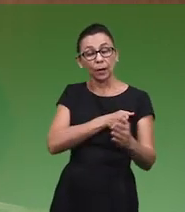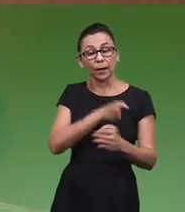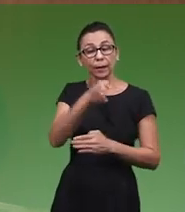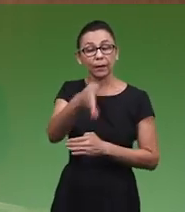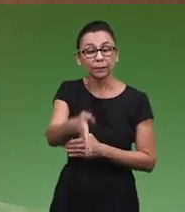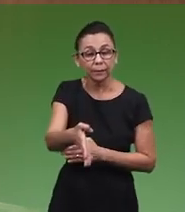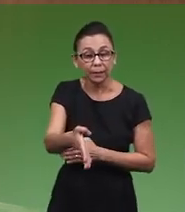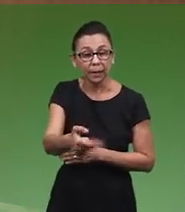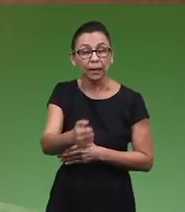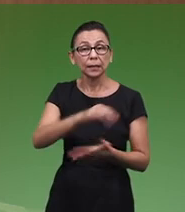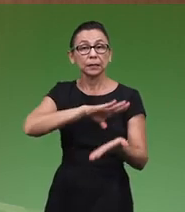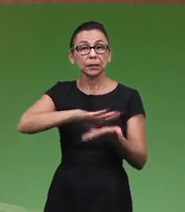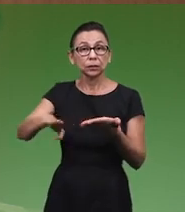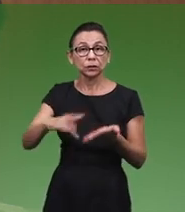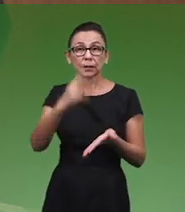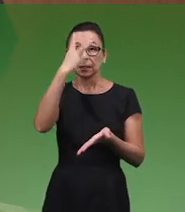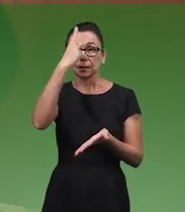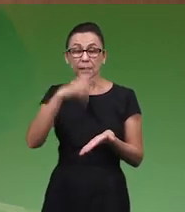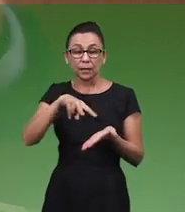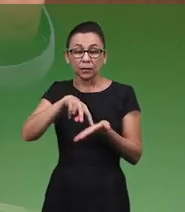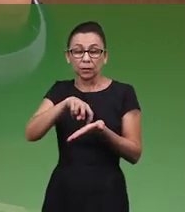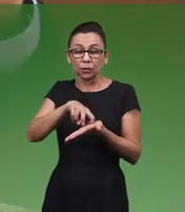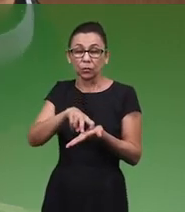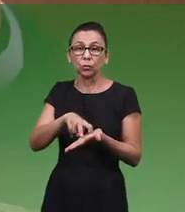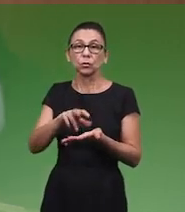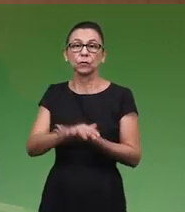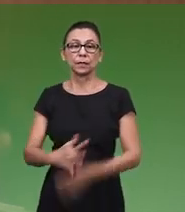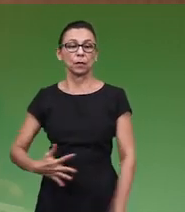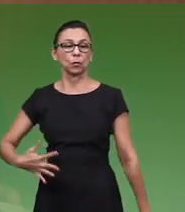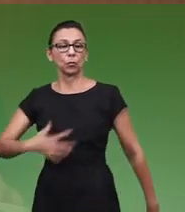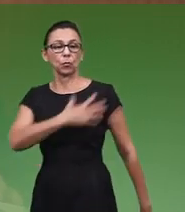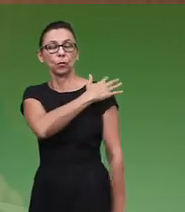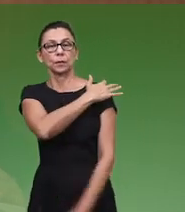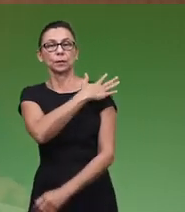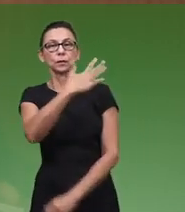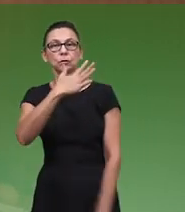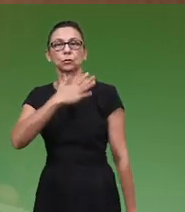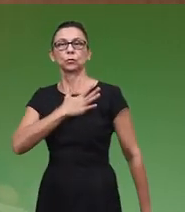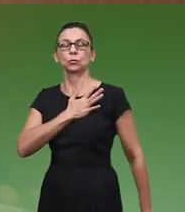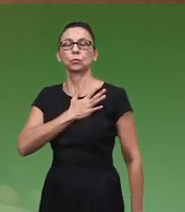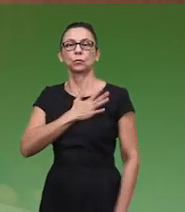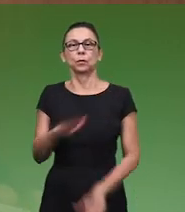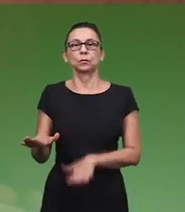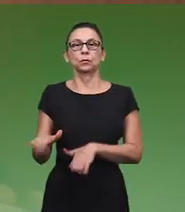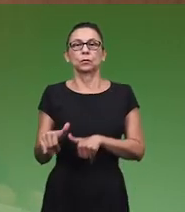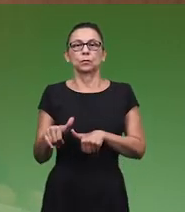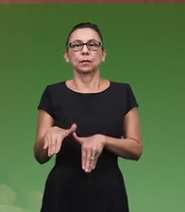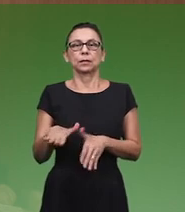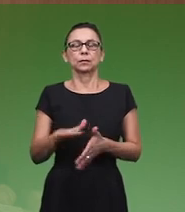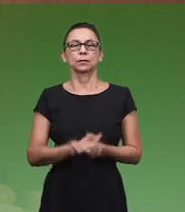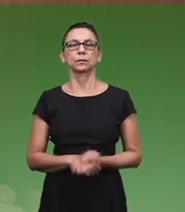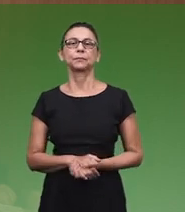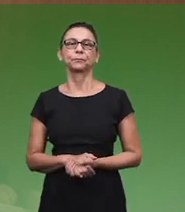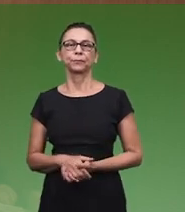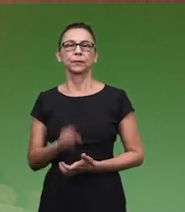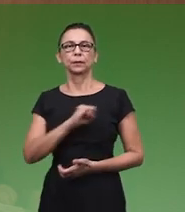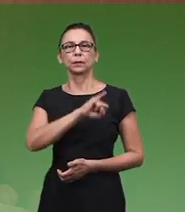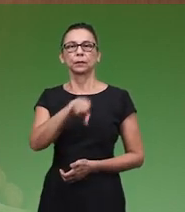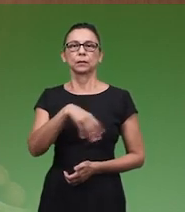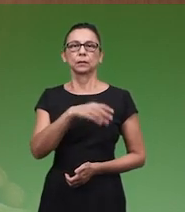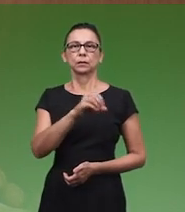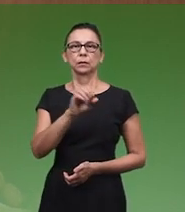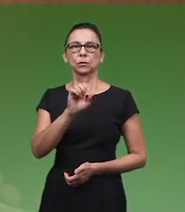Davi aborrece, será comandante das minhas tropas. Joabe entrou